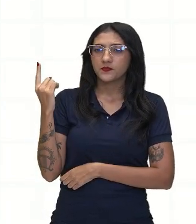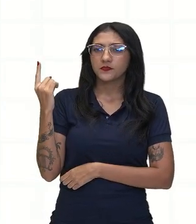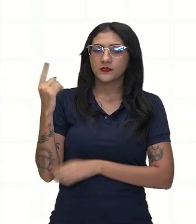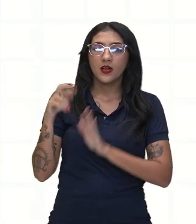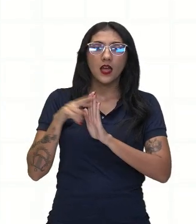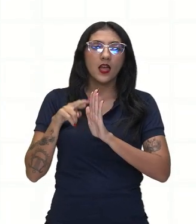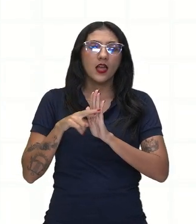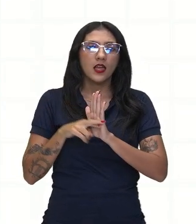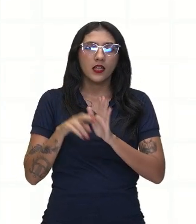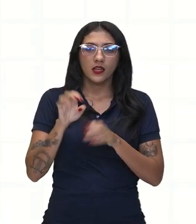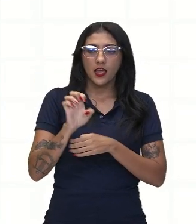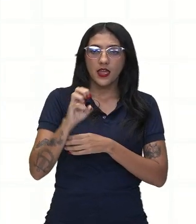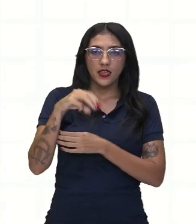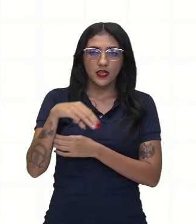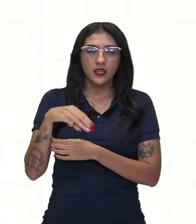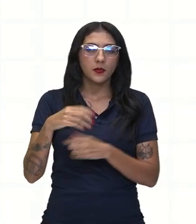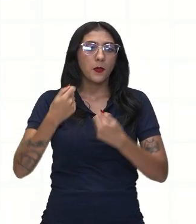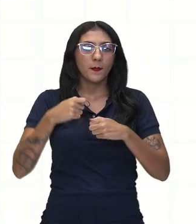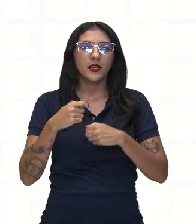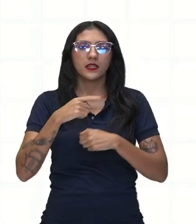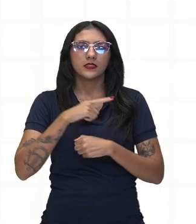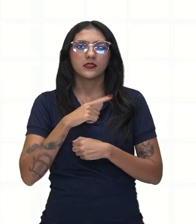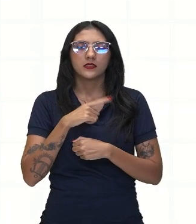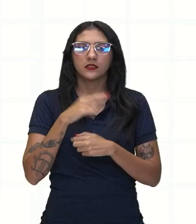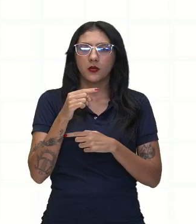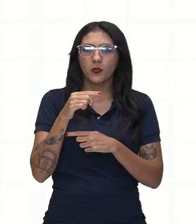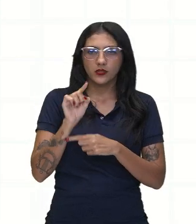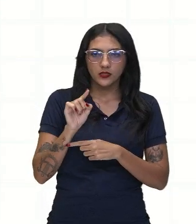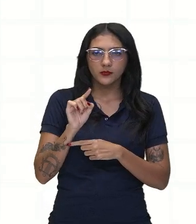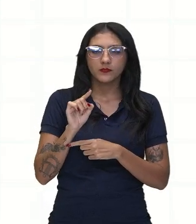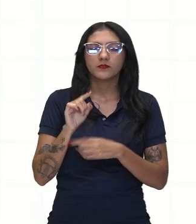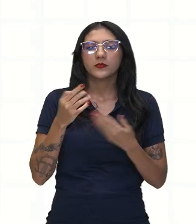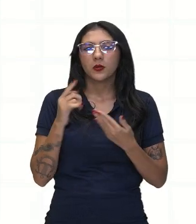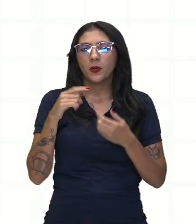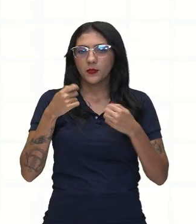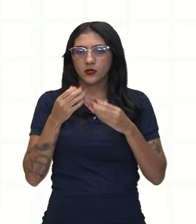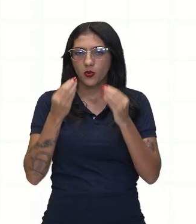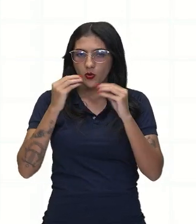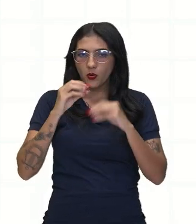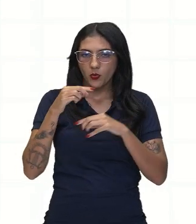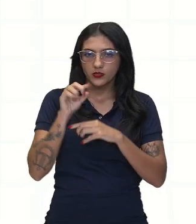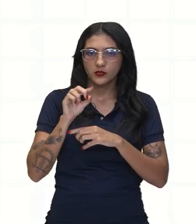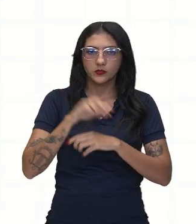EM recebe acento. Então, armazém vai receber acento, tá?